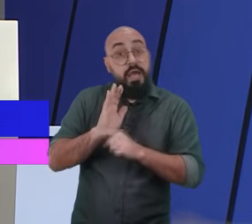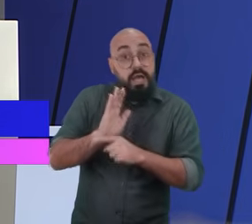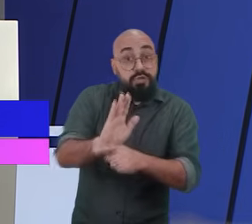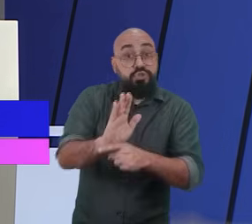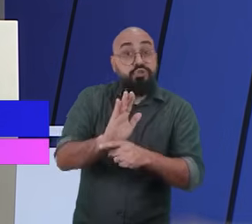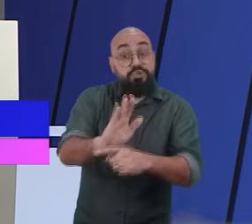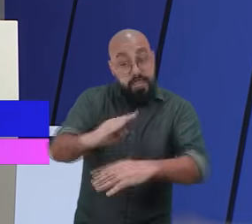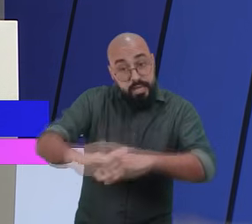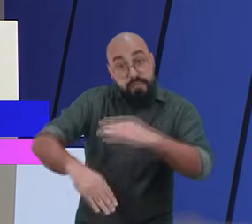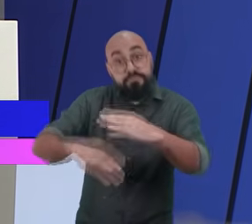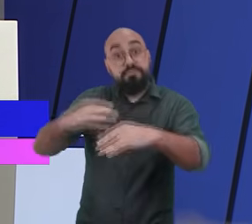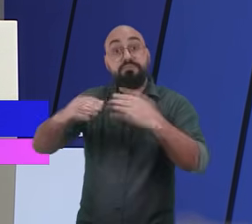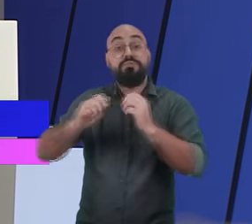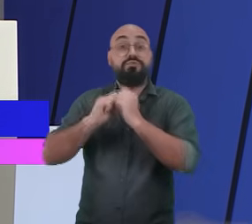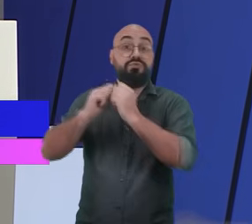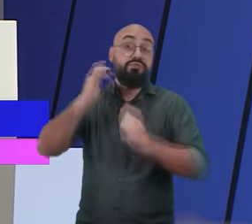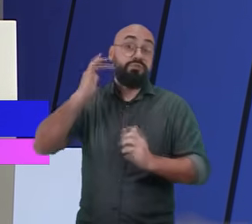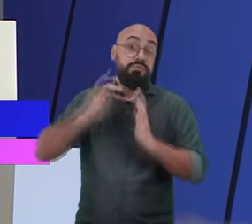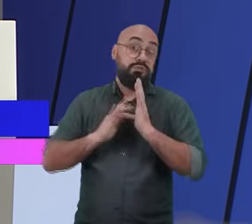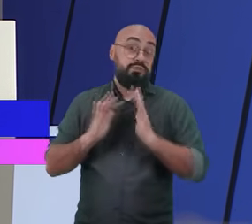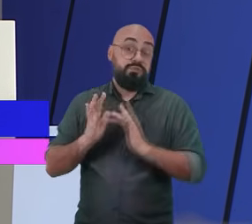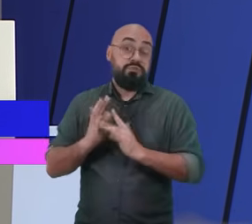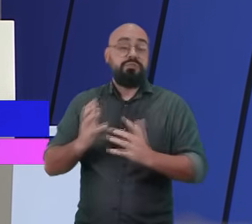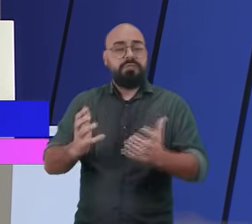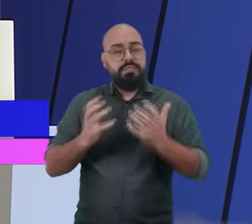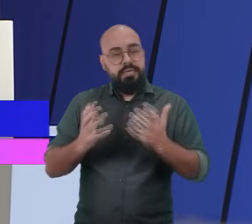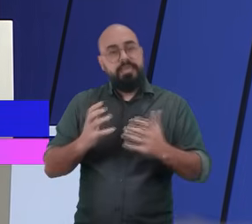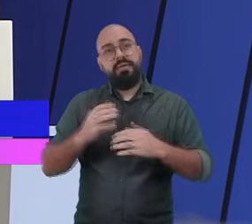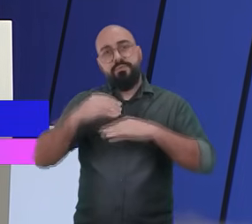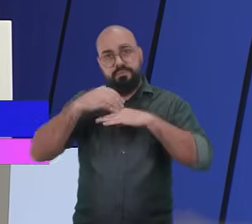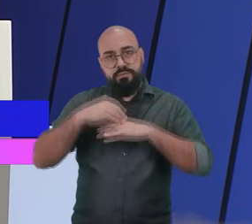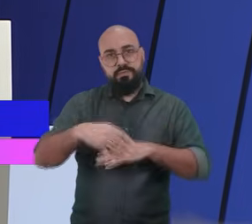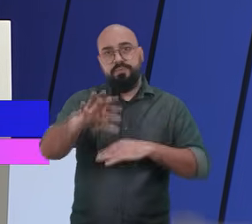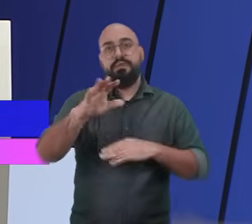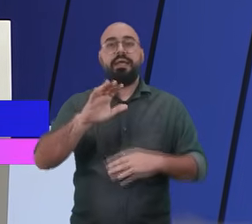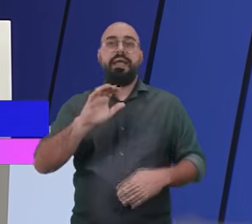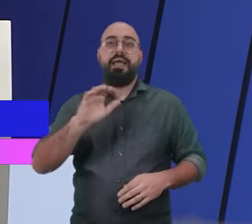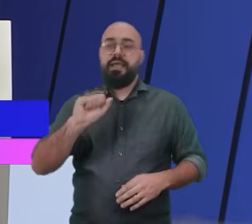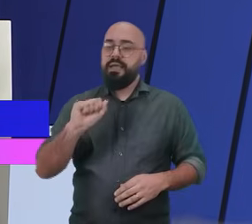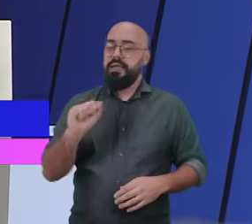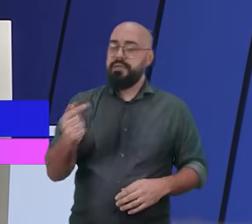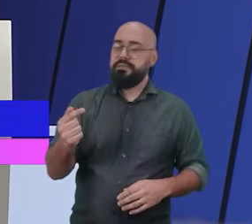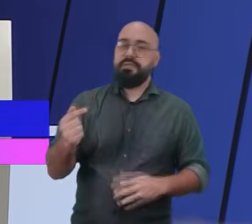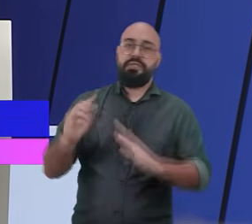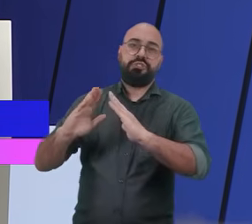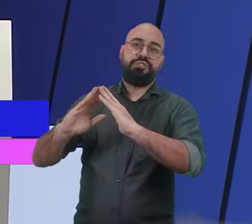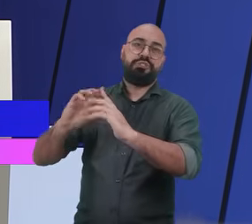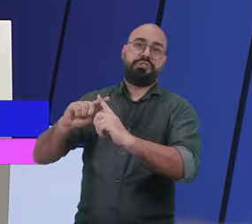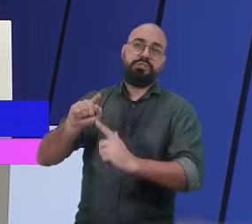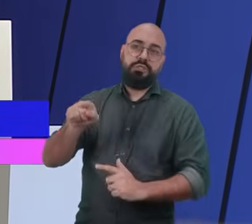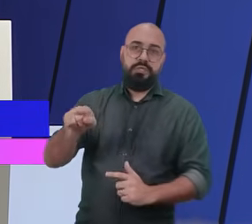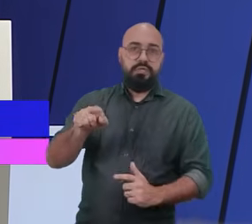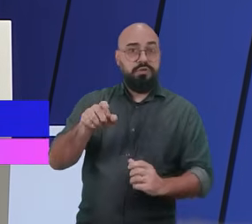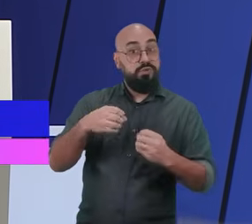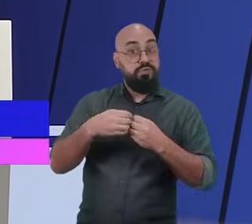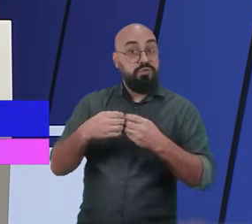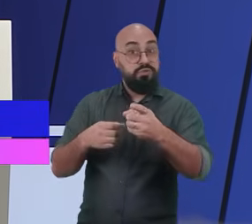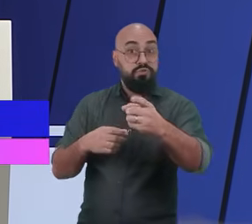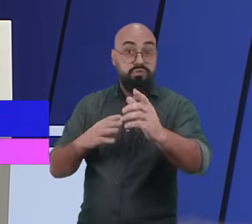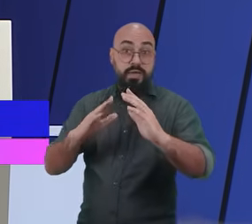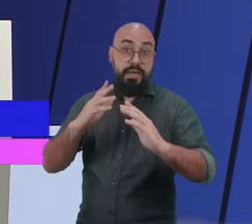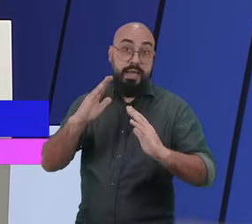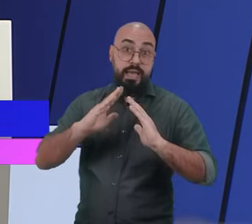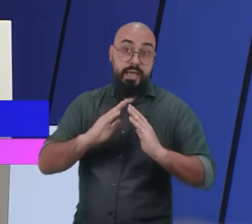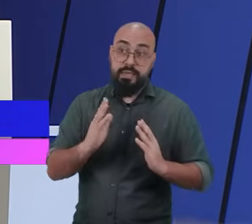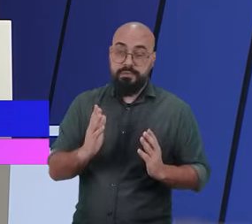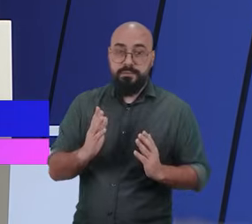lado, queremos tirar as suas dúvidas, queremos te encaminhar até uma igreja adventista do sétimo dia mais perto da sua casa. Então escreve para nós agora, o